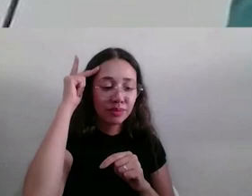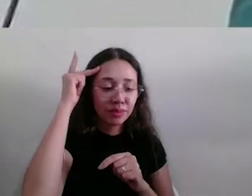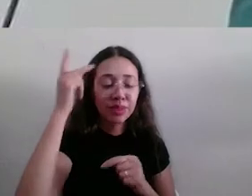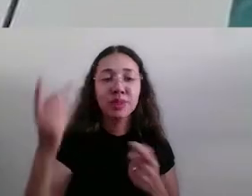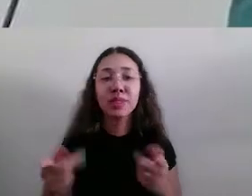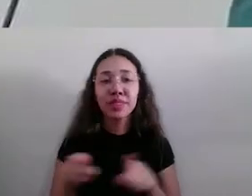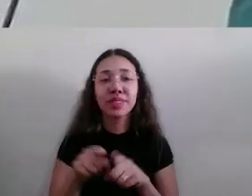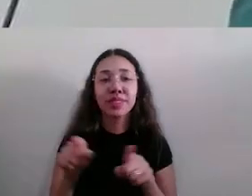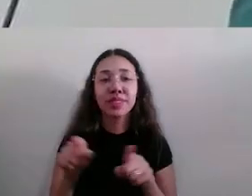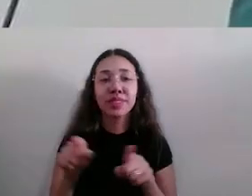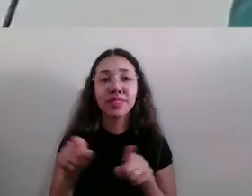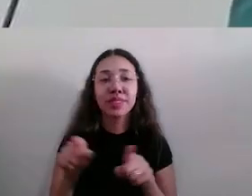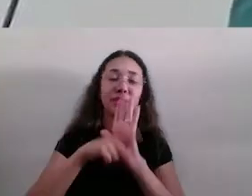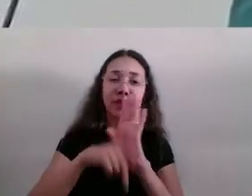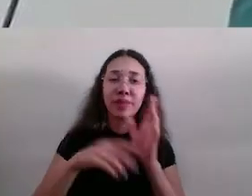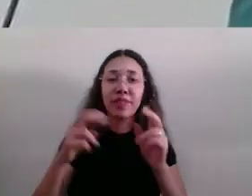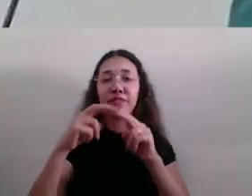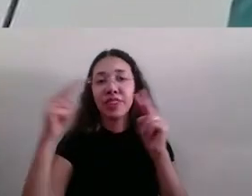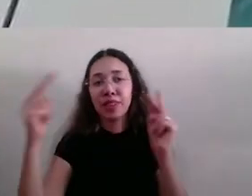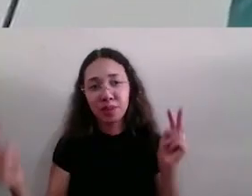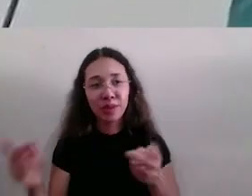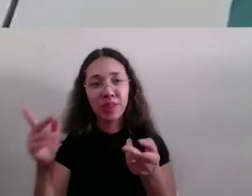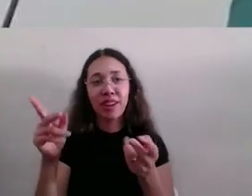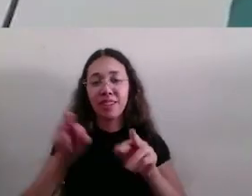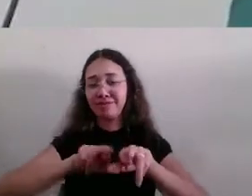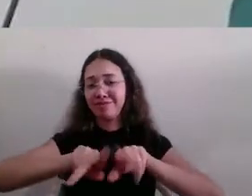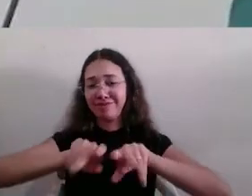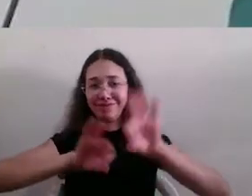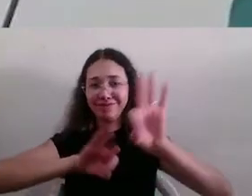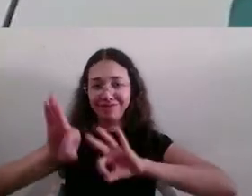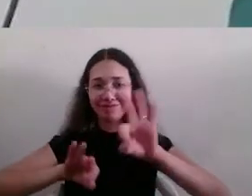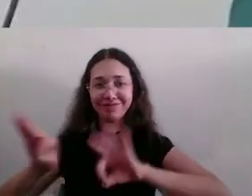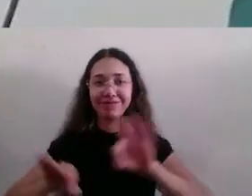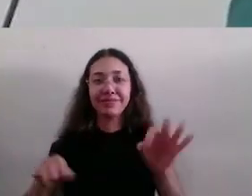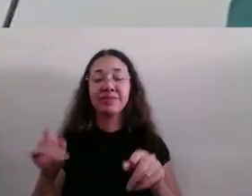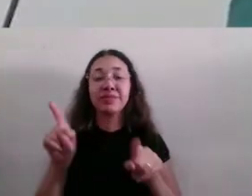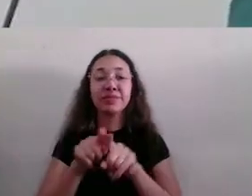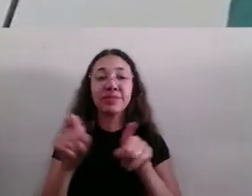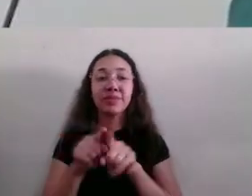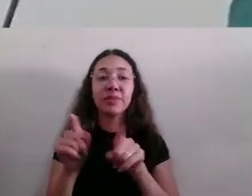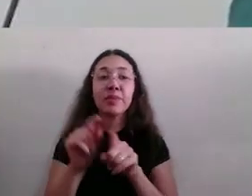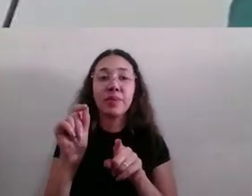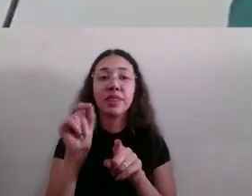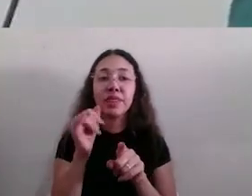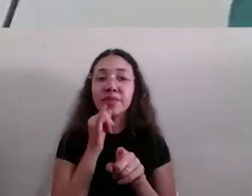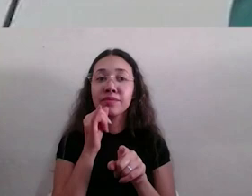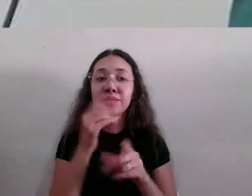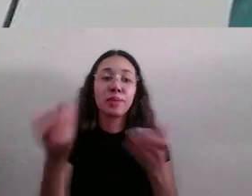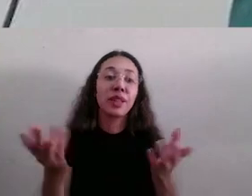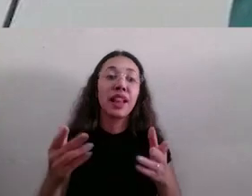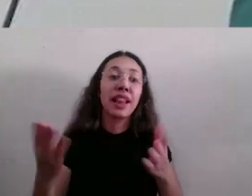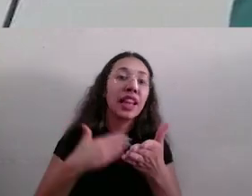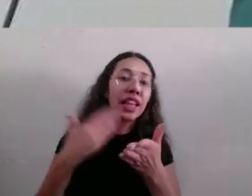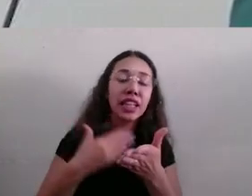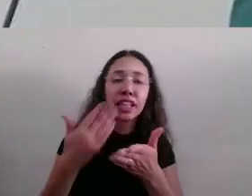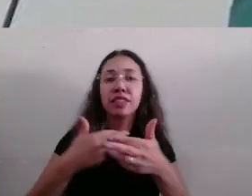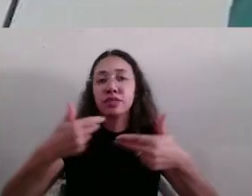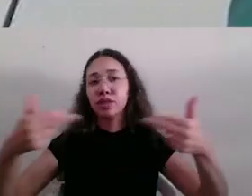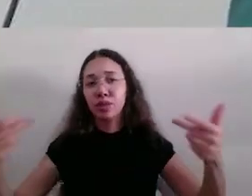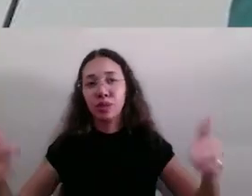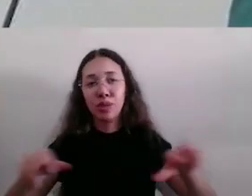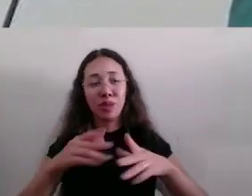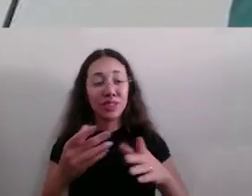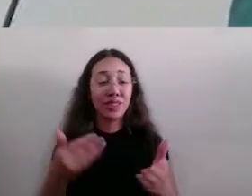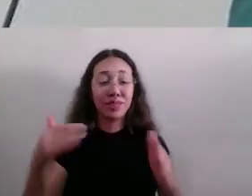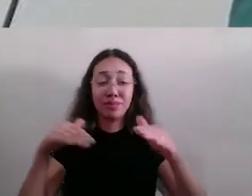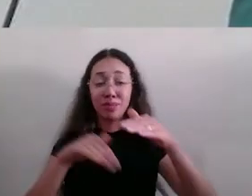virtuais, digitalizados, sem o processo físico, a gente que sempre foi muito viciado no papel, nos grandes livros, nos grandes volumes de